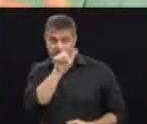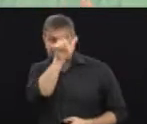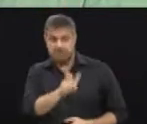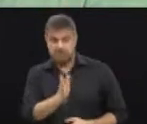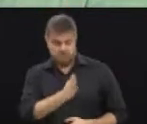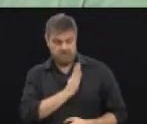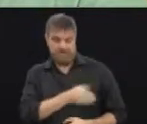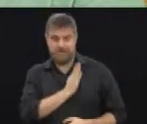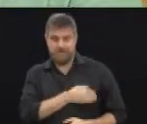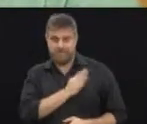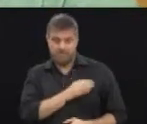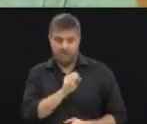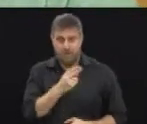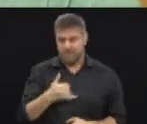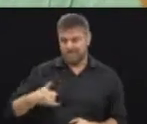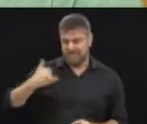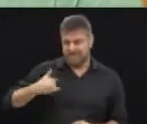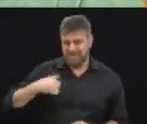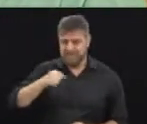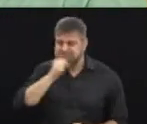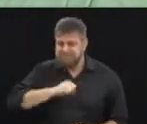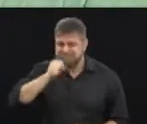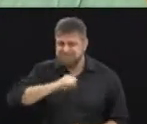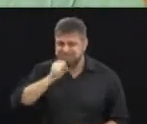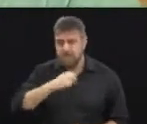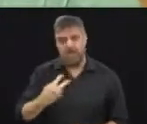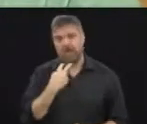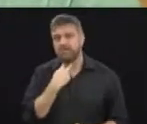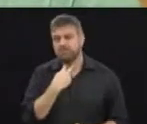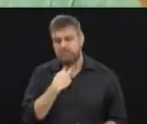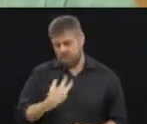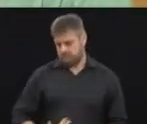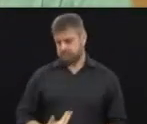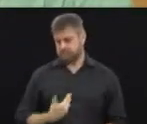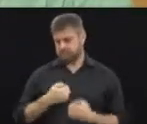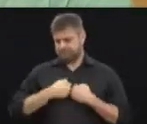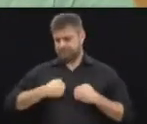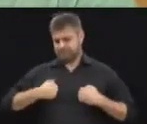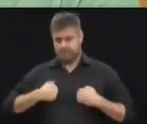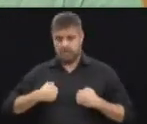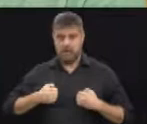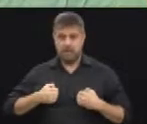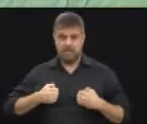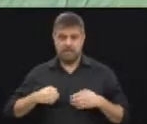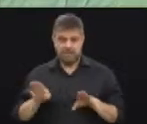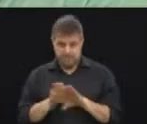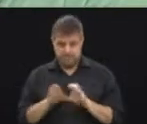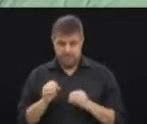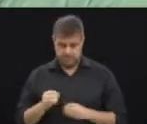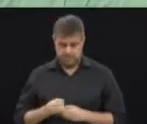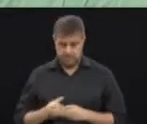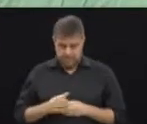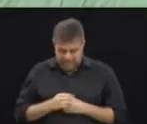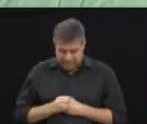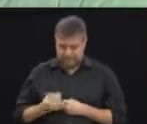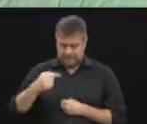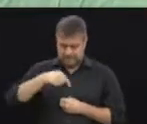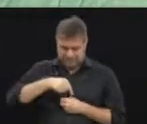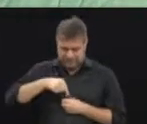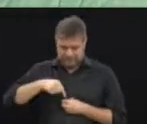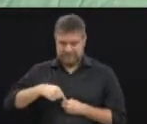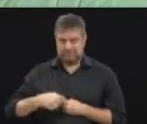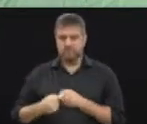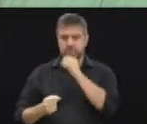por um problema cardiológico ou pela idade dele, uma cirurgia não é aconselhável, ele pode lançar mão de um método